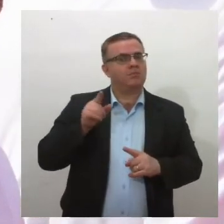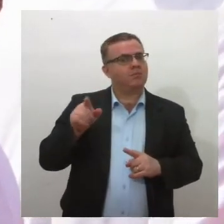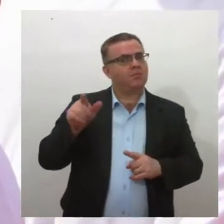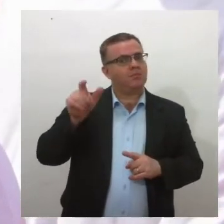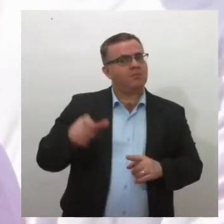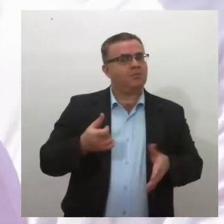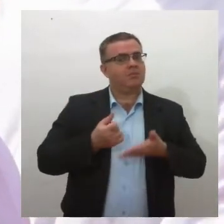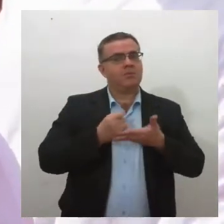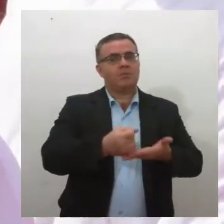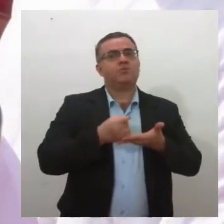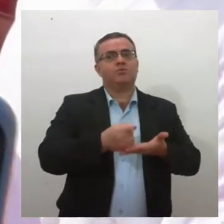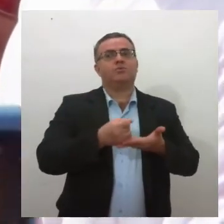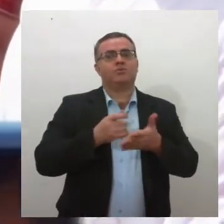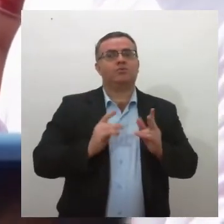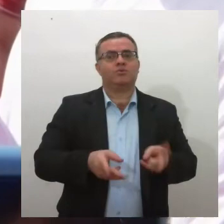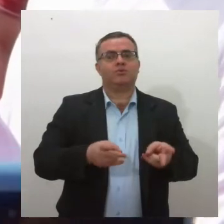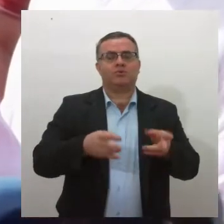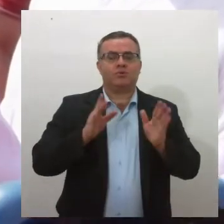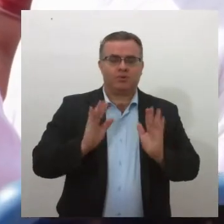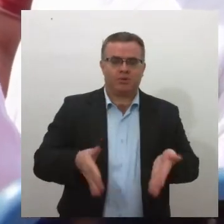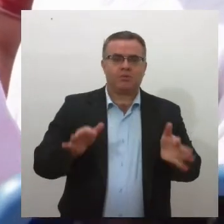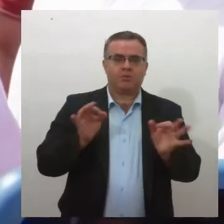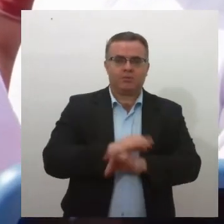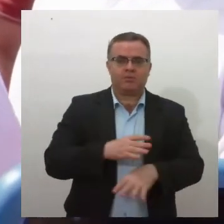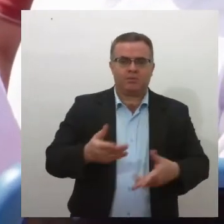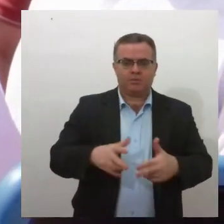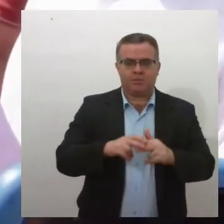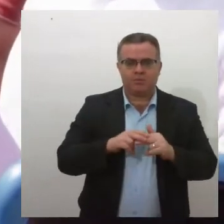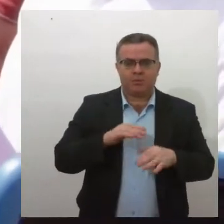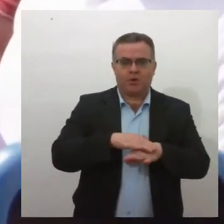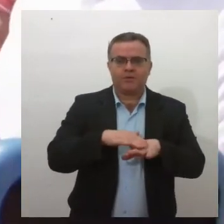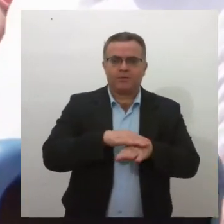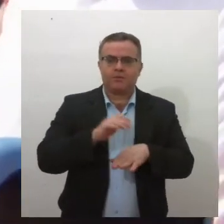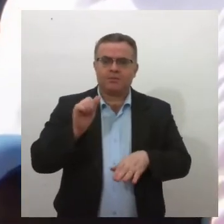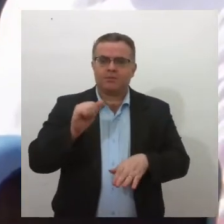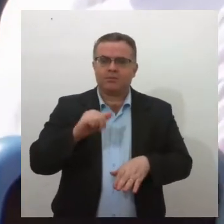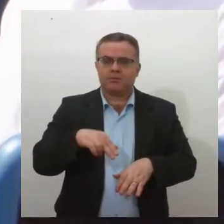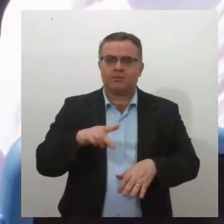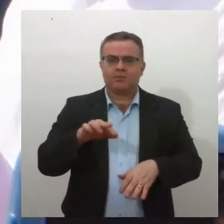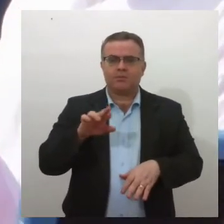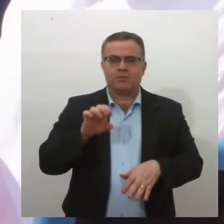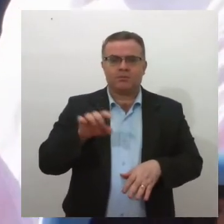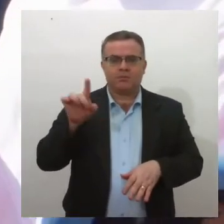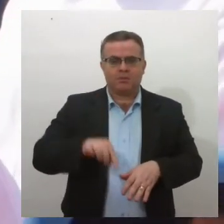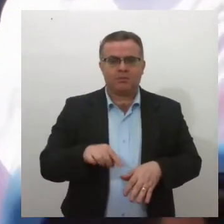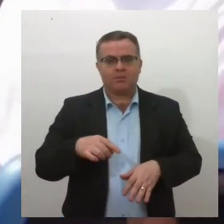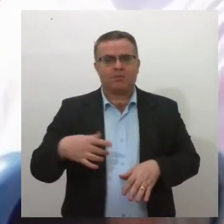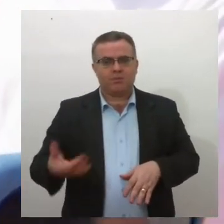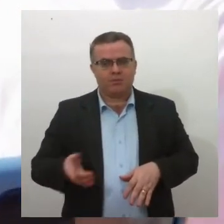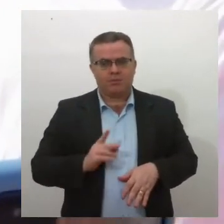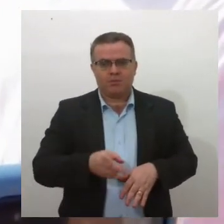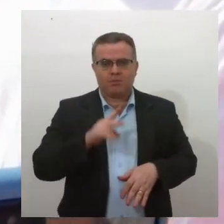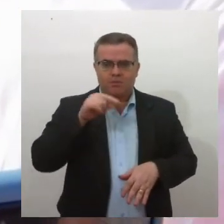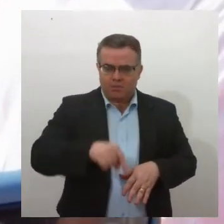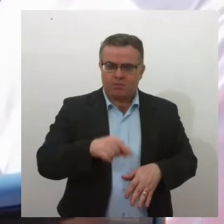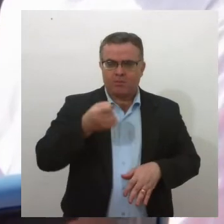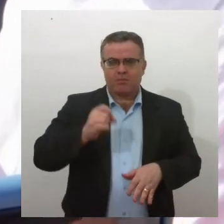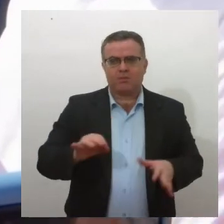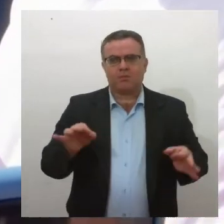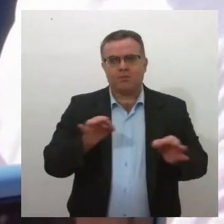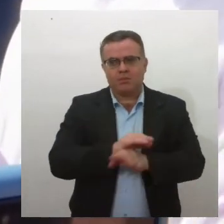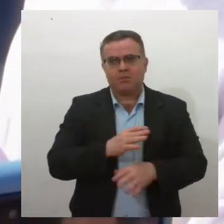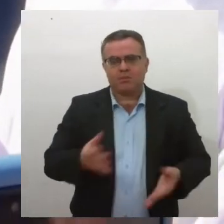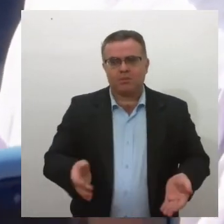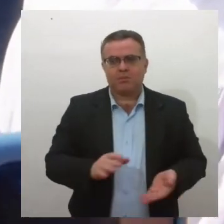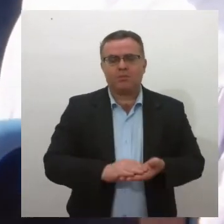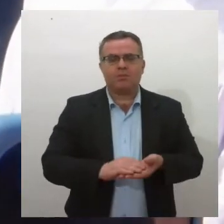fez pelo nosso clube. Então, como eu falei com o André, nós vamos eternizá-lo aqui com um busto dentro do estádio João de Oliveira e fazer